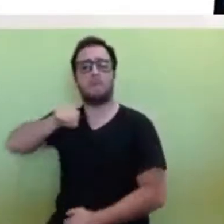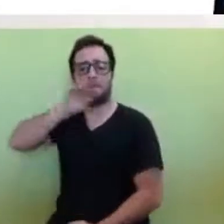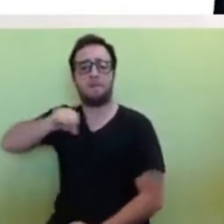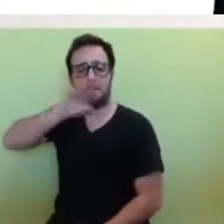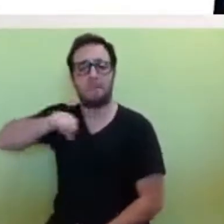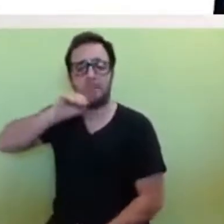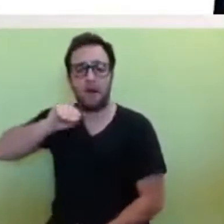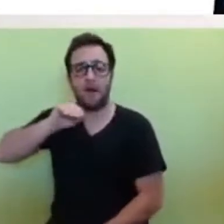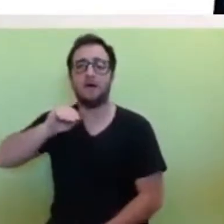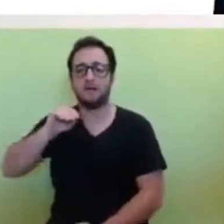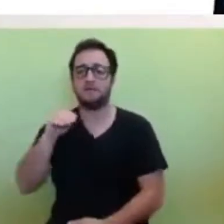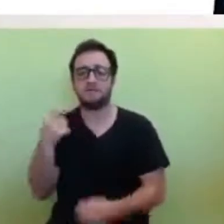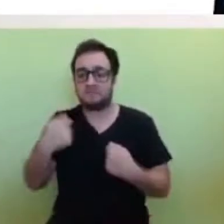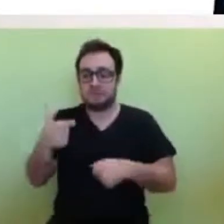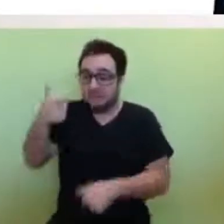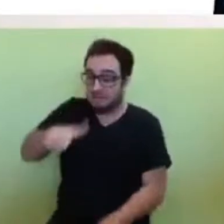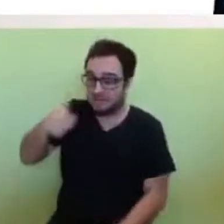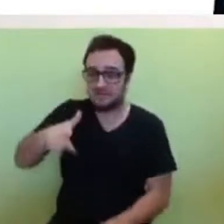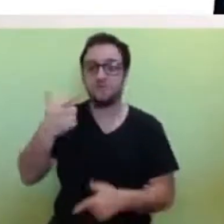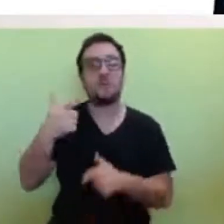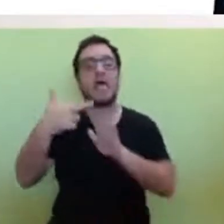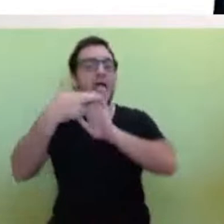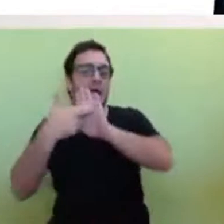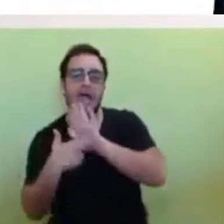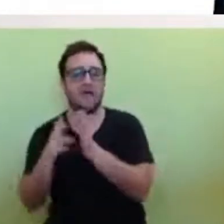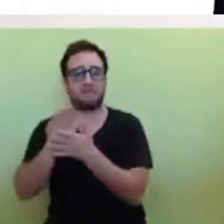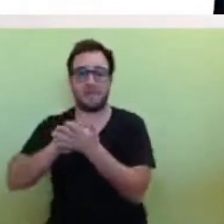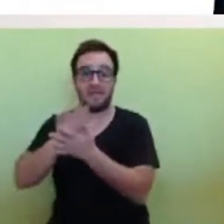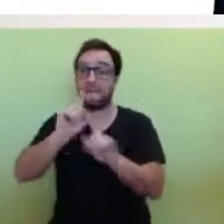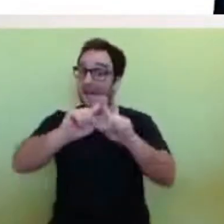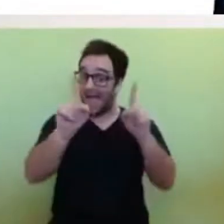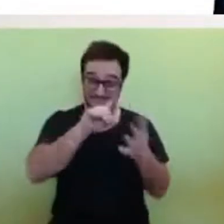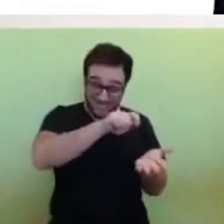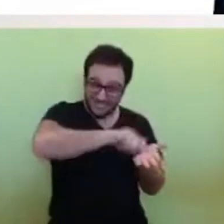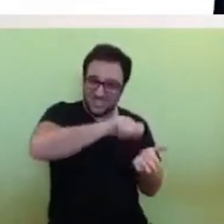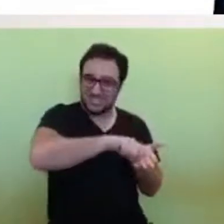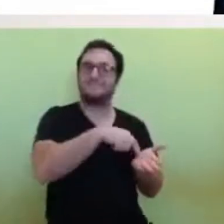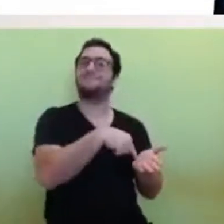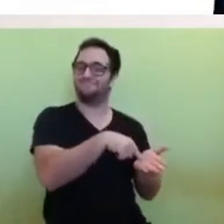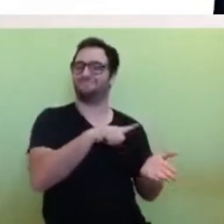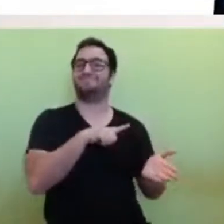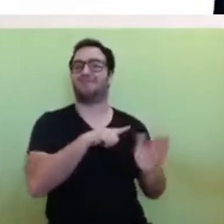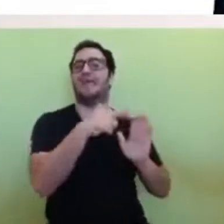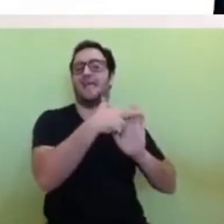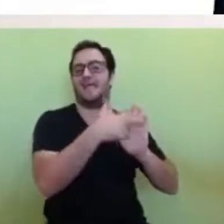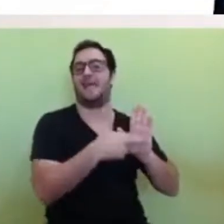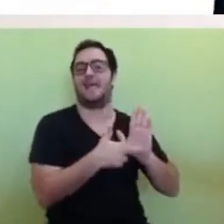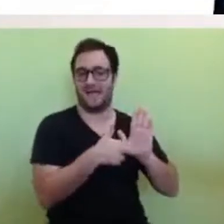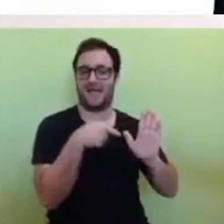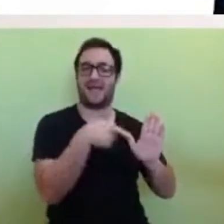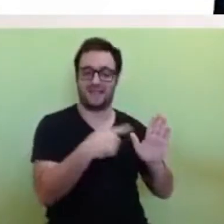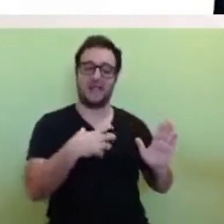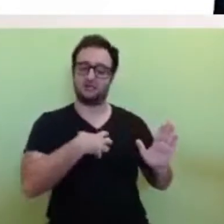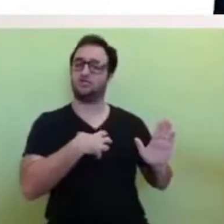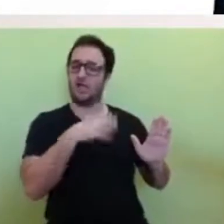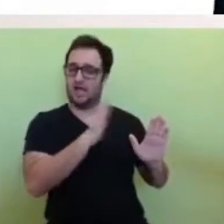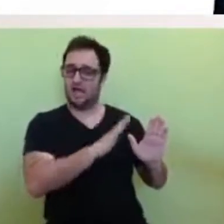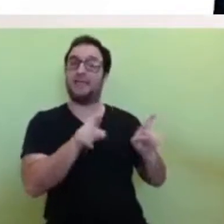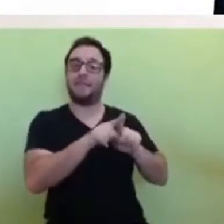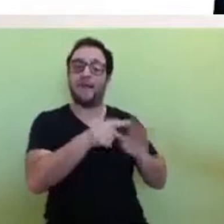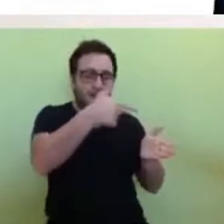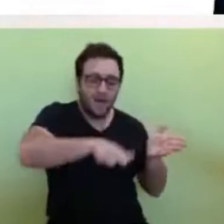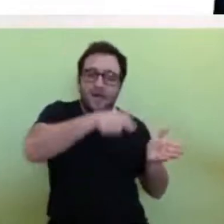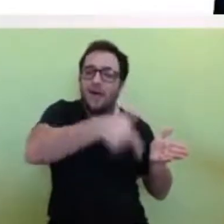sem exatamente ser errado. Já a escrita não. A escrita é uma forma de expressão mais